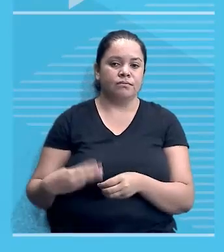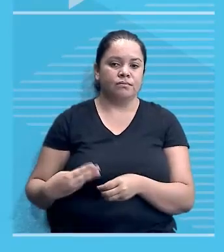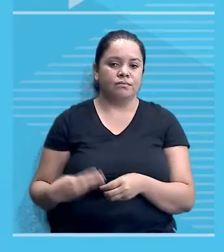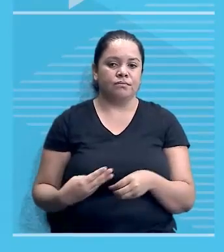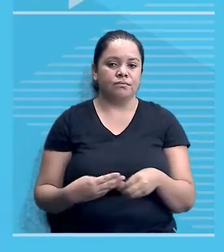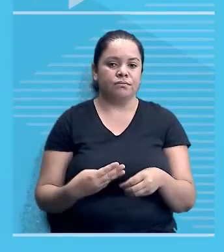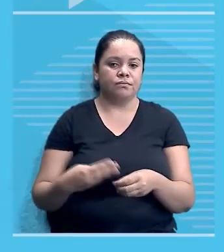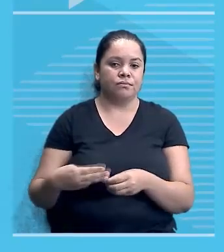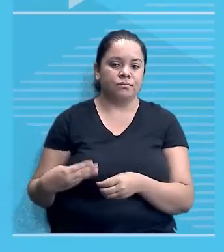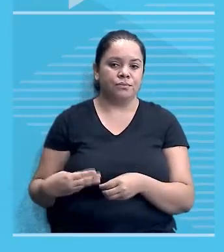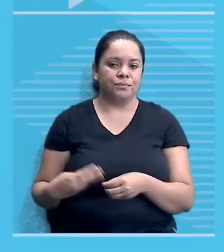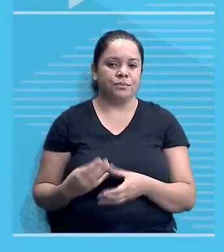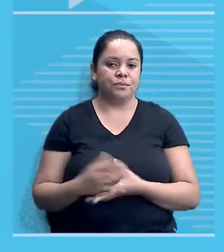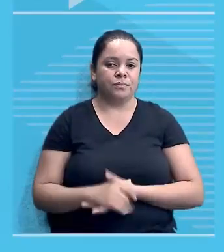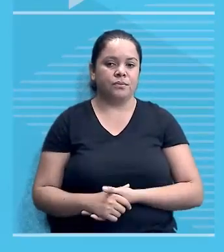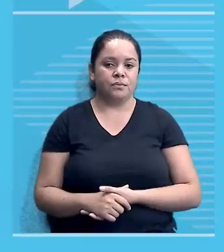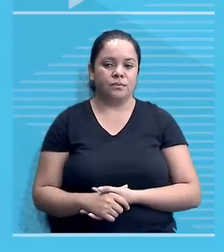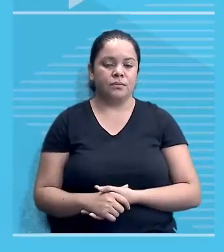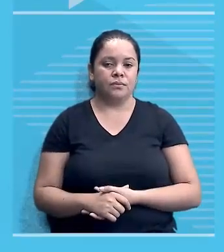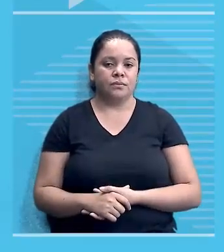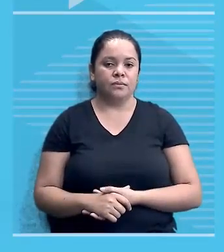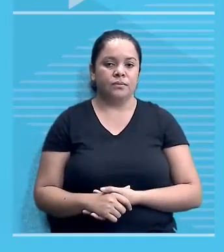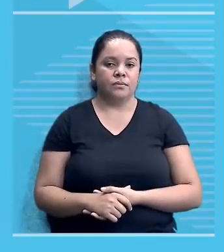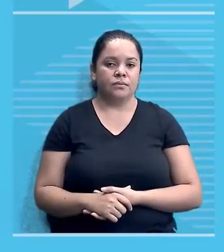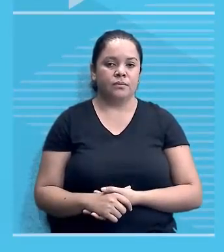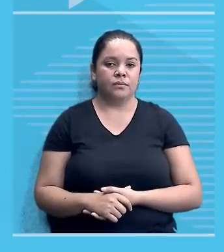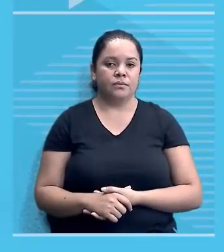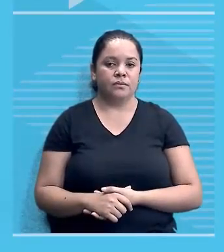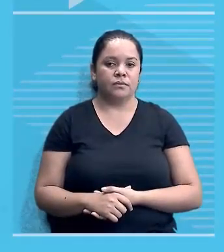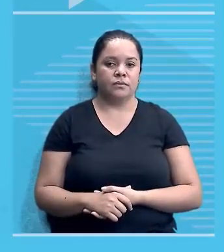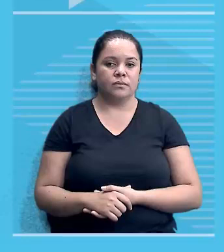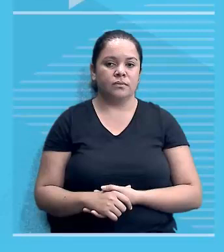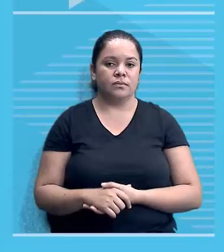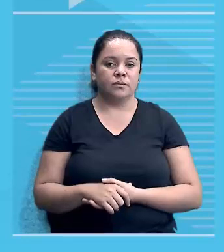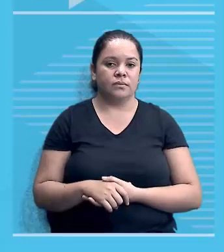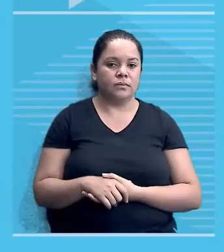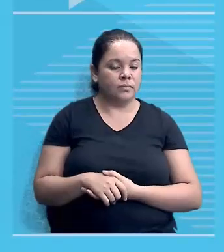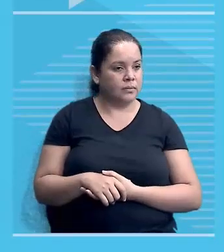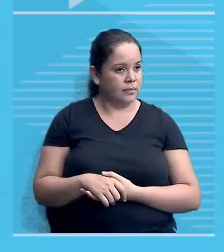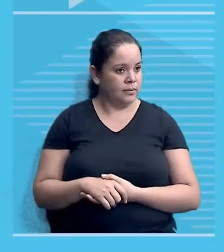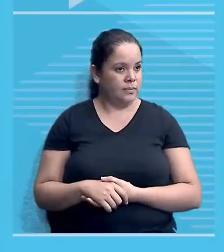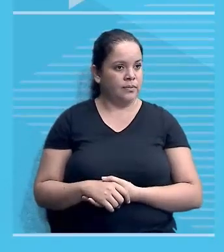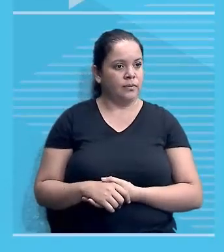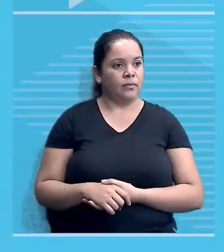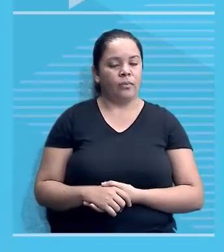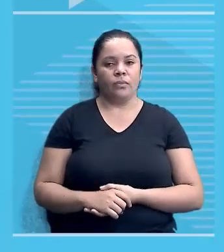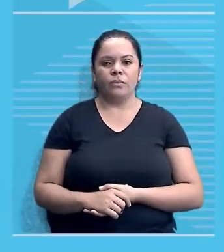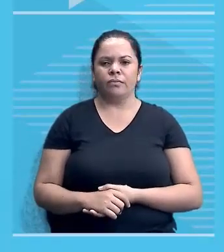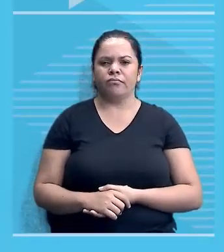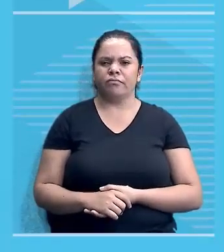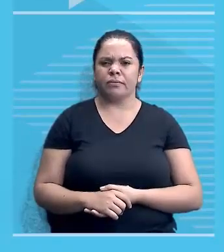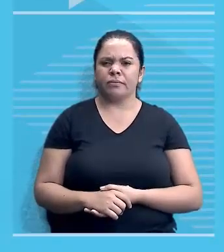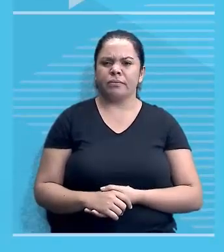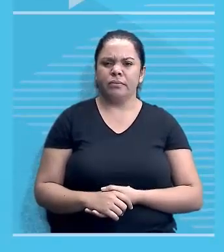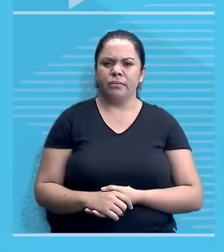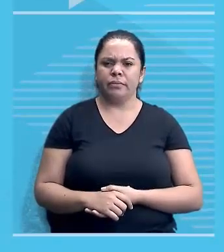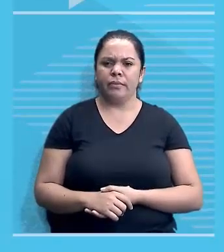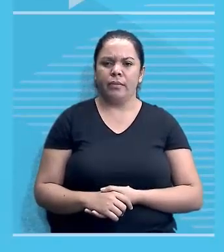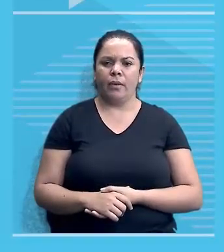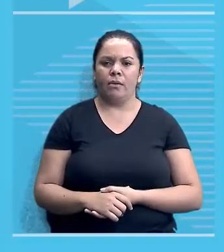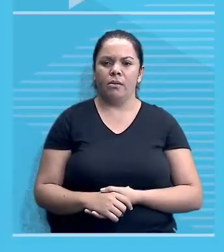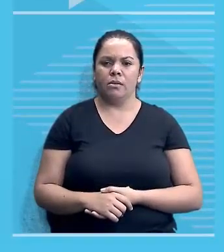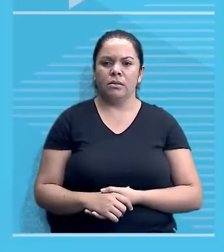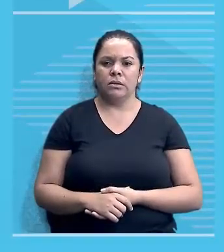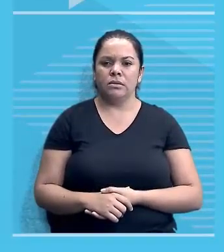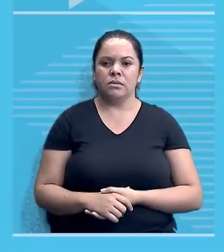São Francisco e São João do Arraial além de Redenção Redenção do gurguer pelo que eu estou observando tá oscilando muito